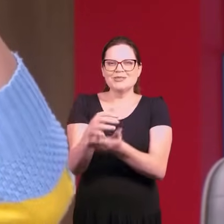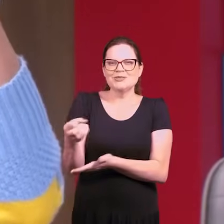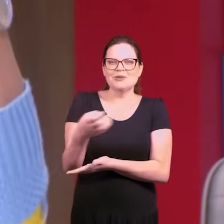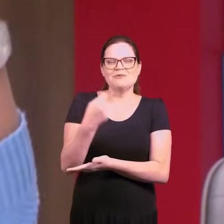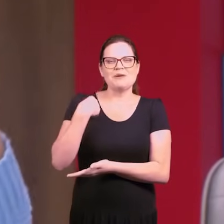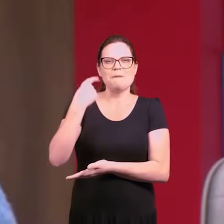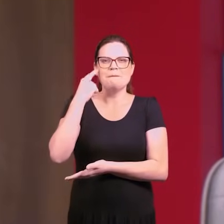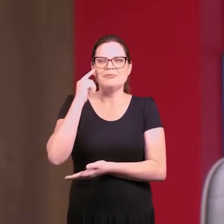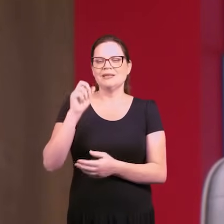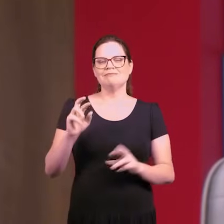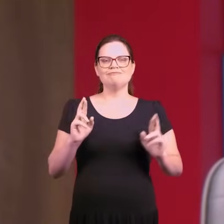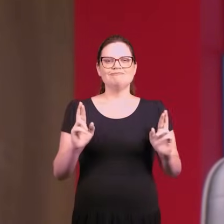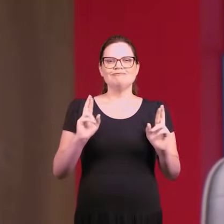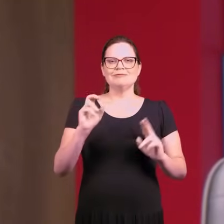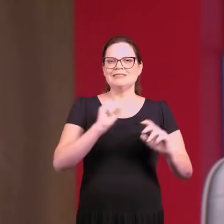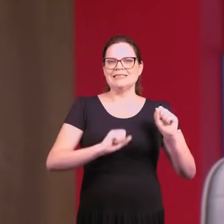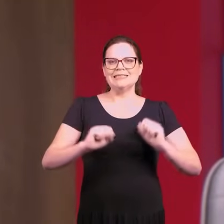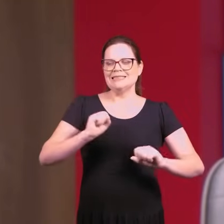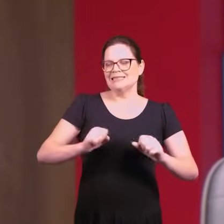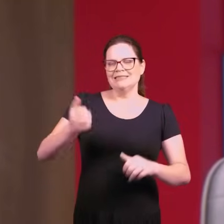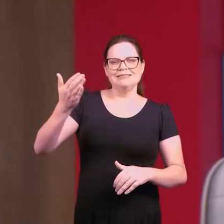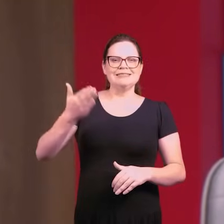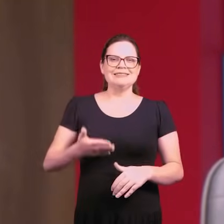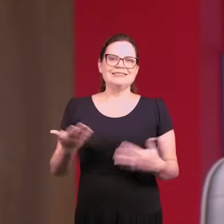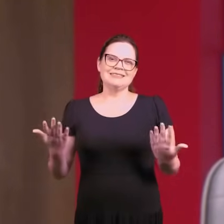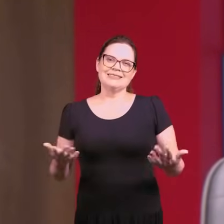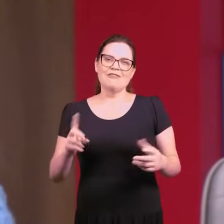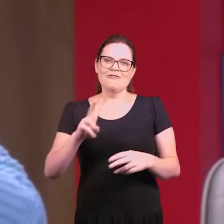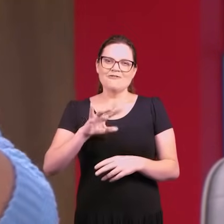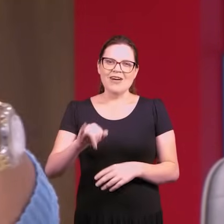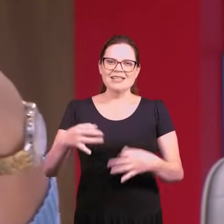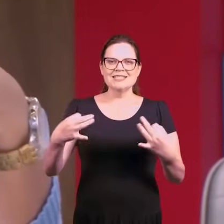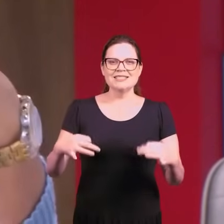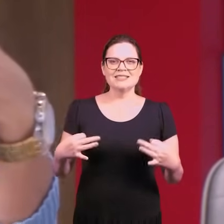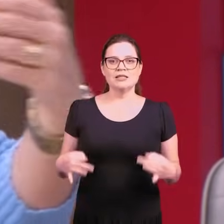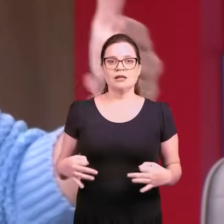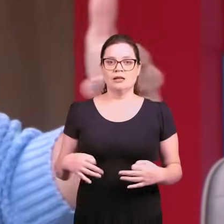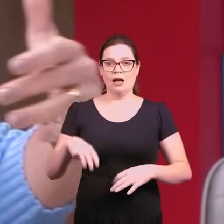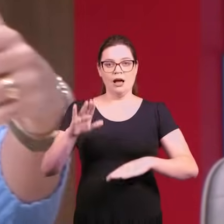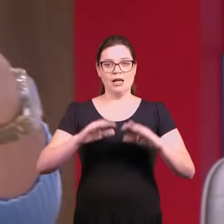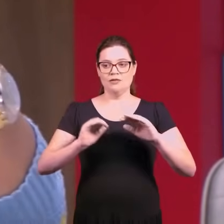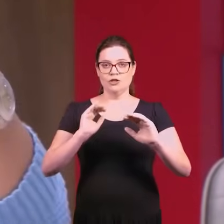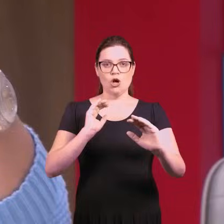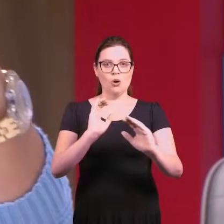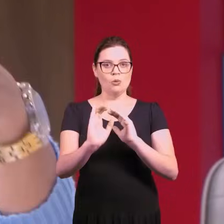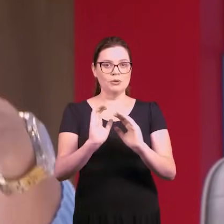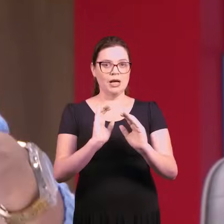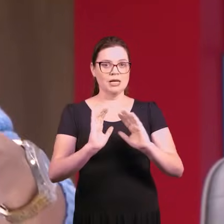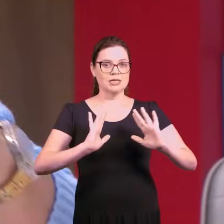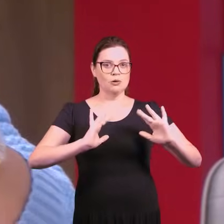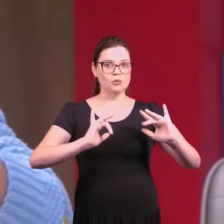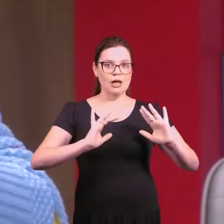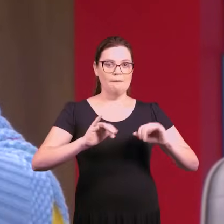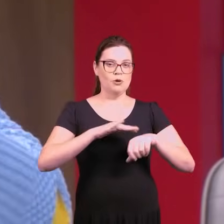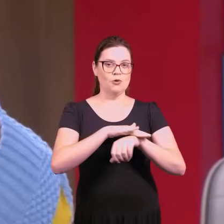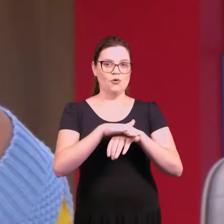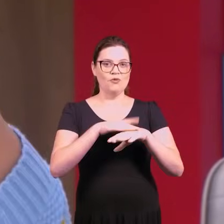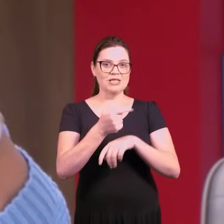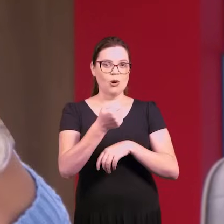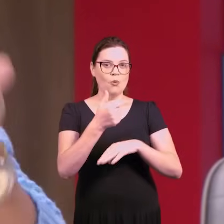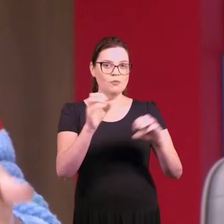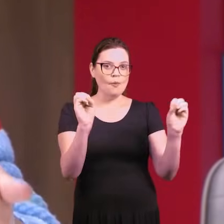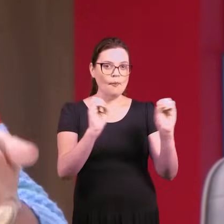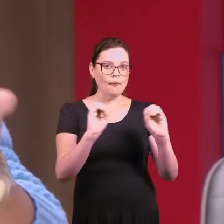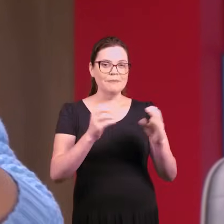cria aquela expectativa. Sim. E aí, às vezes eles não têm uma boa comunicação durante o namoro, não conversam sobre